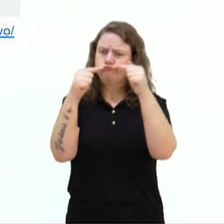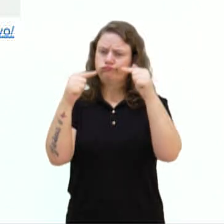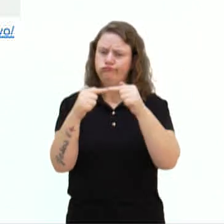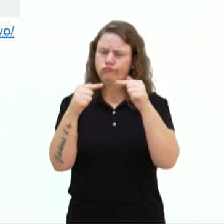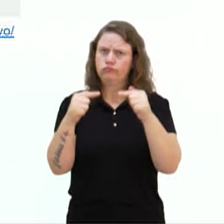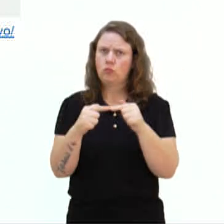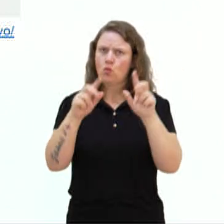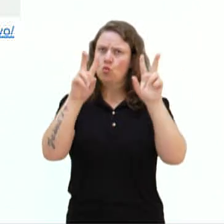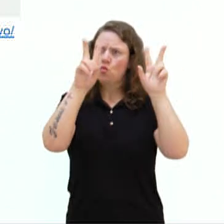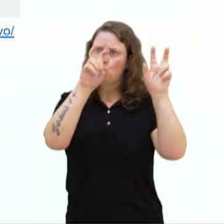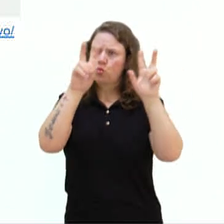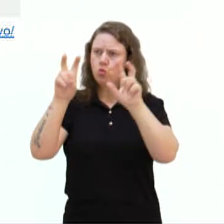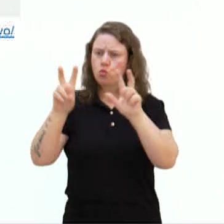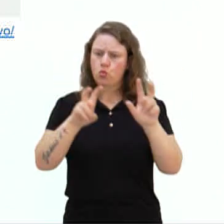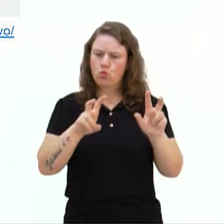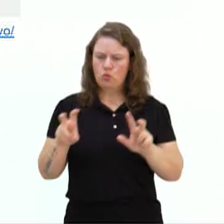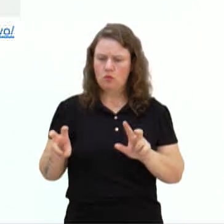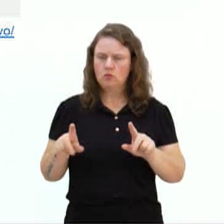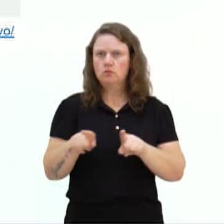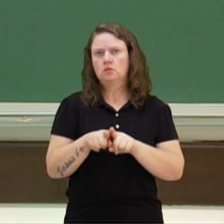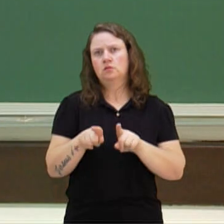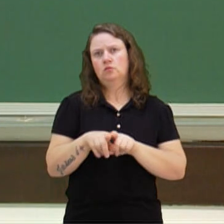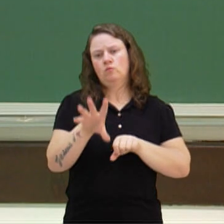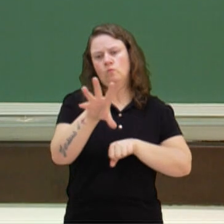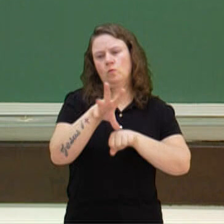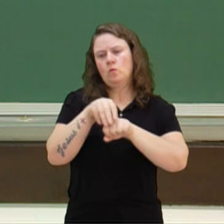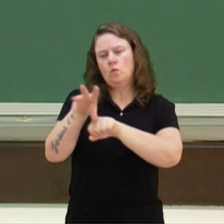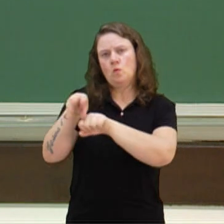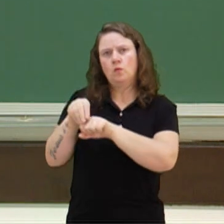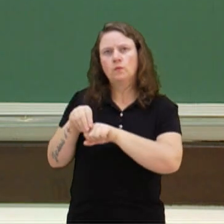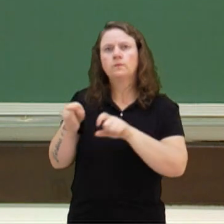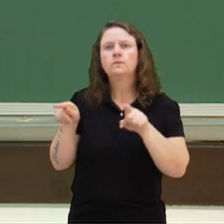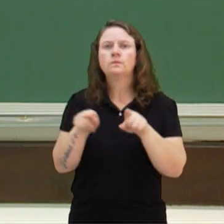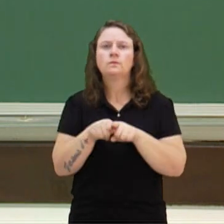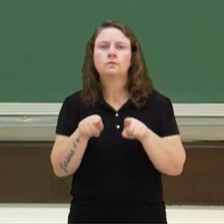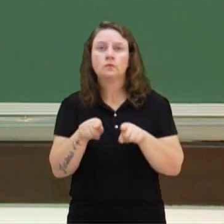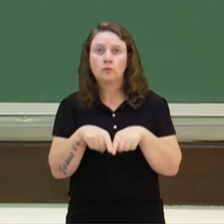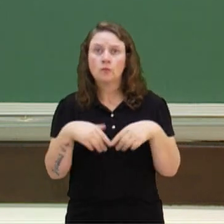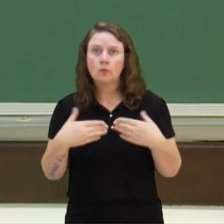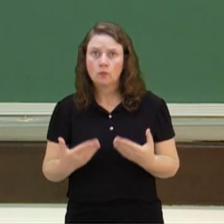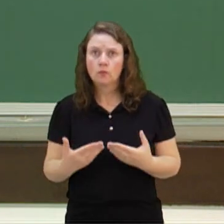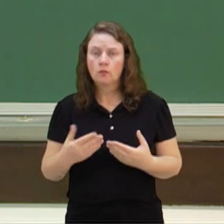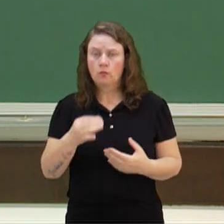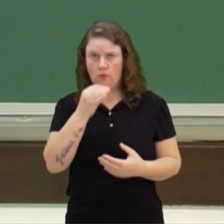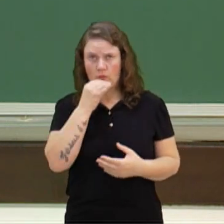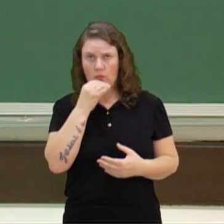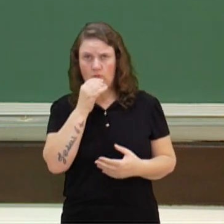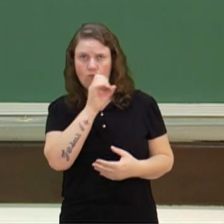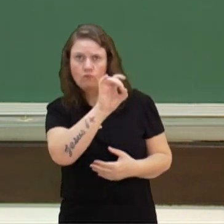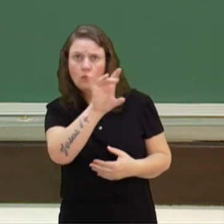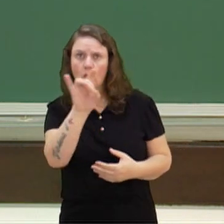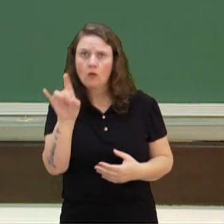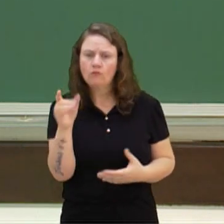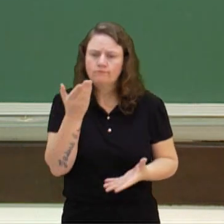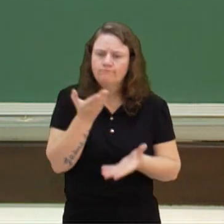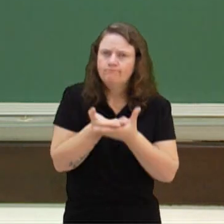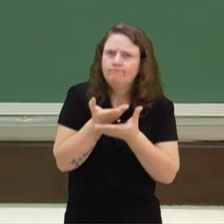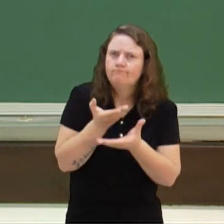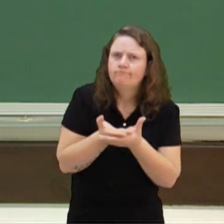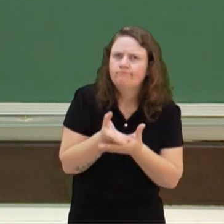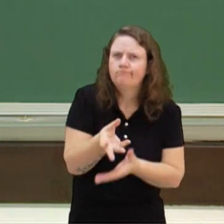que fazem parte de determinado conhecimento. Então, para quando vocês querem estudar, memorizar as